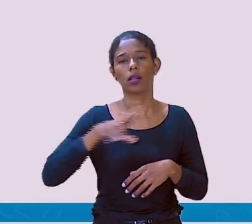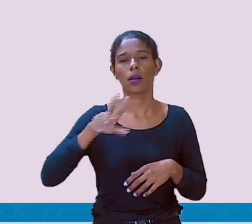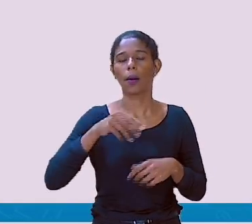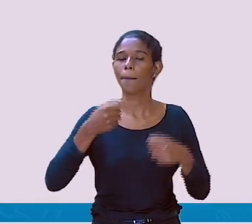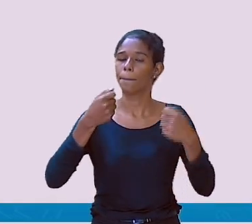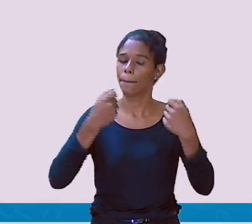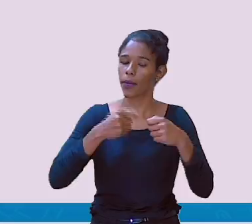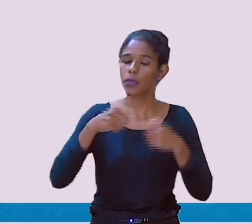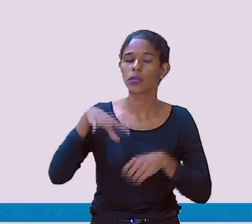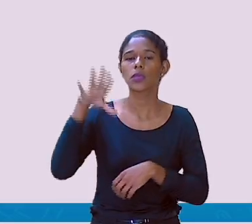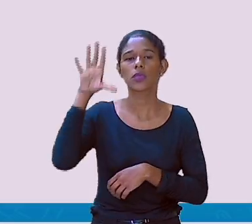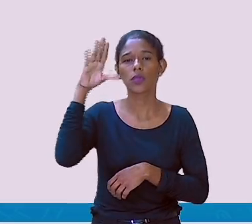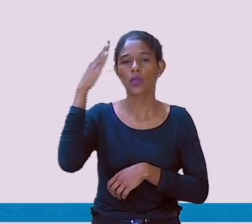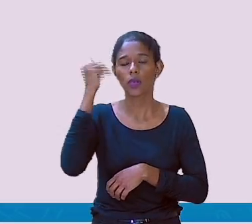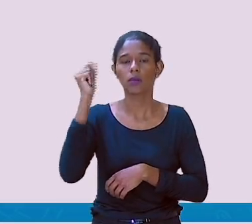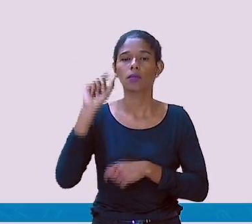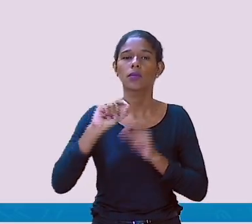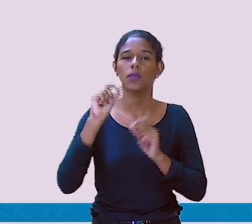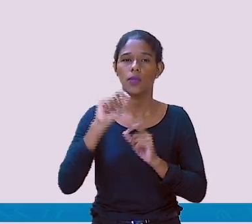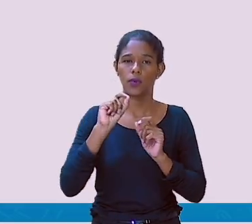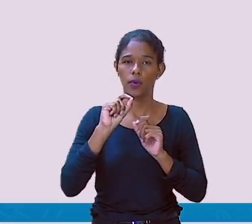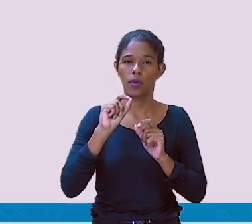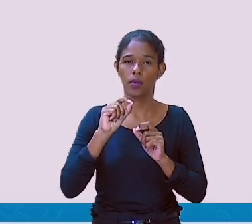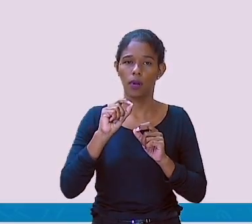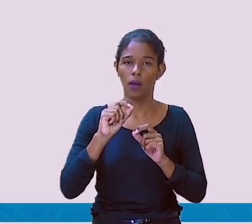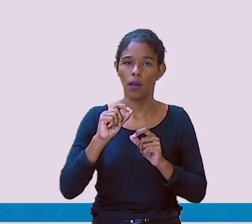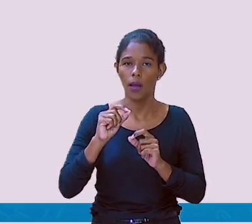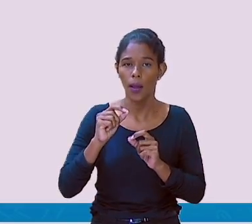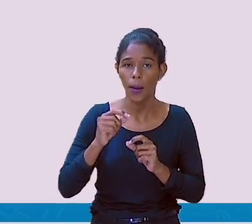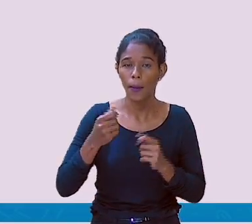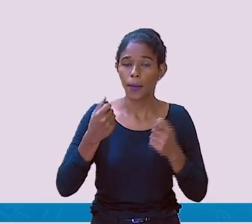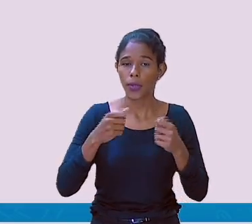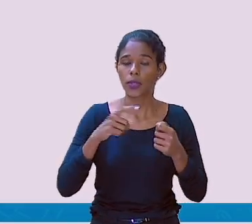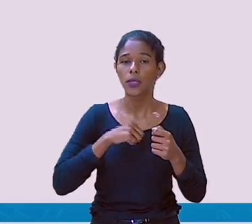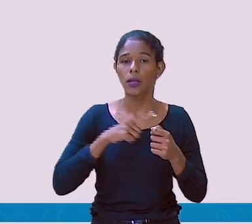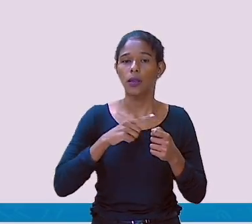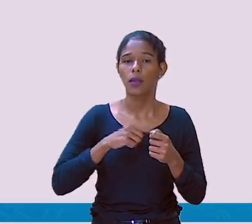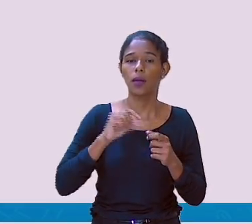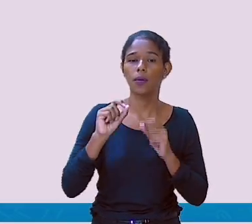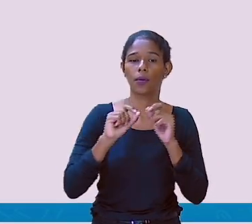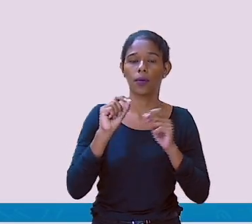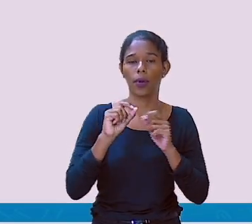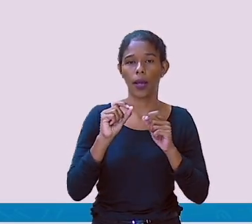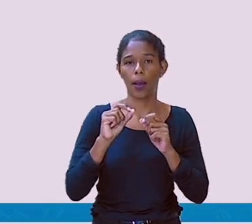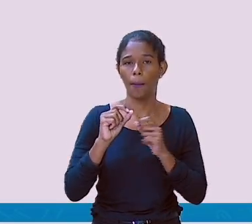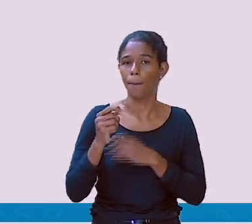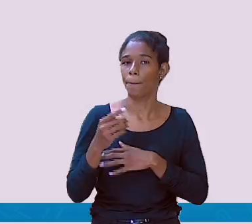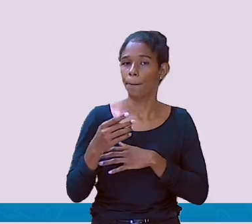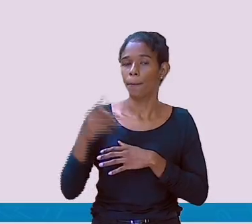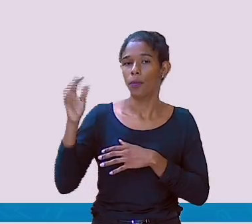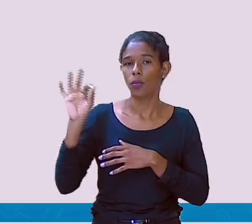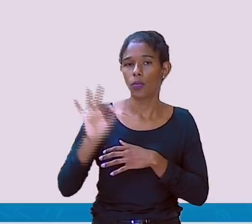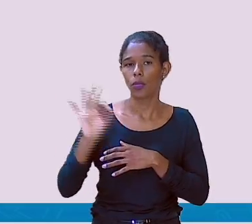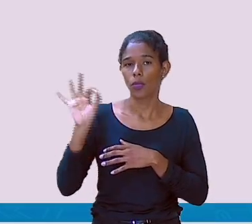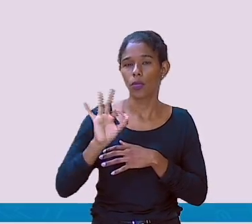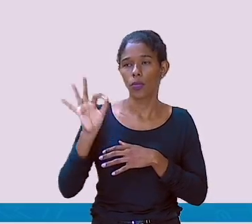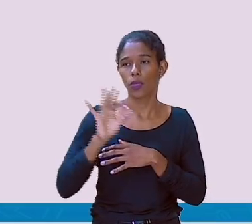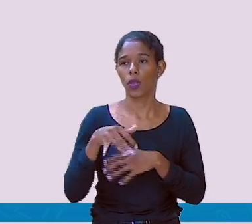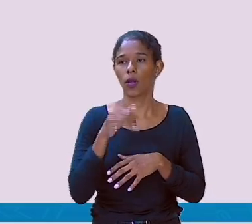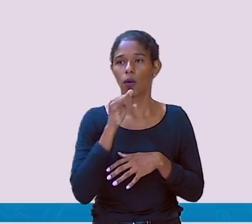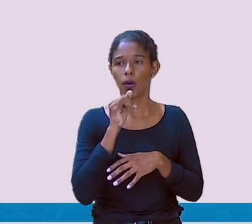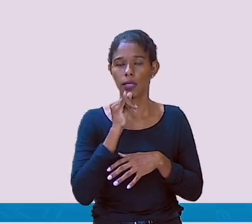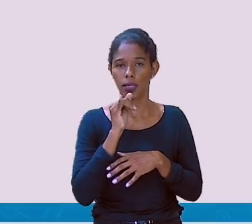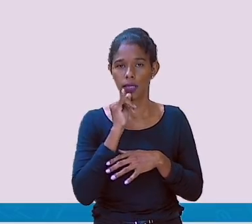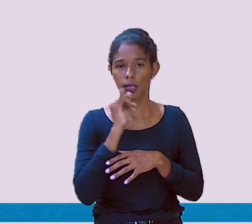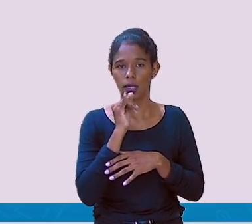que tem que existir uma proporcionalidade. Um exemplo, este lado aqui é um pentágono,